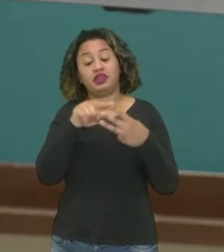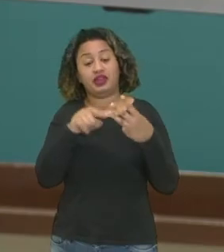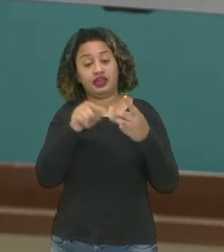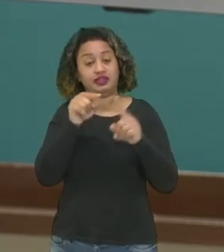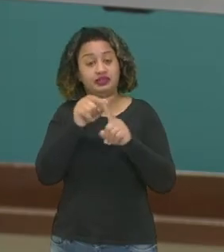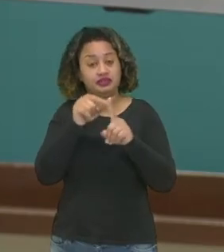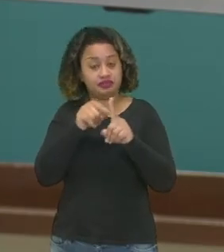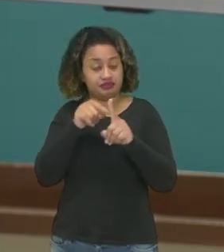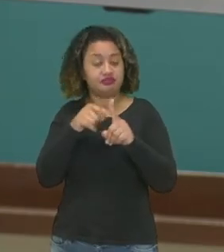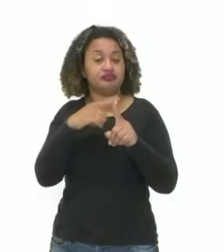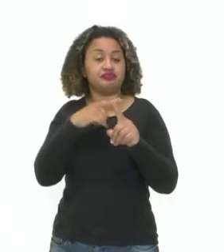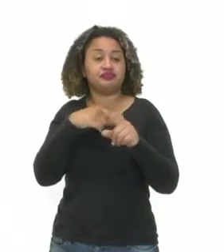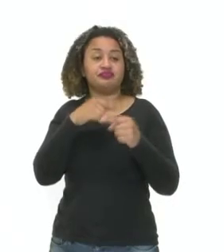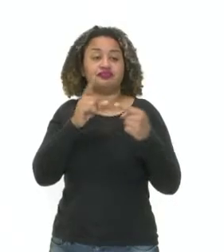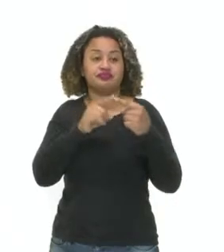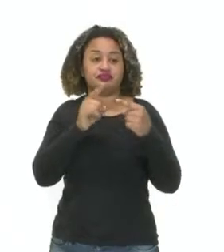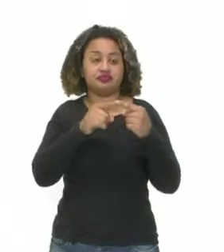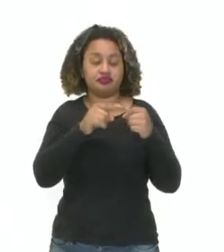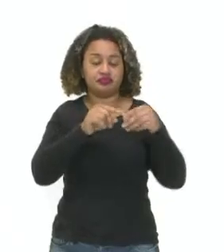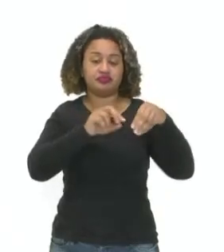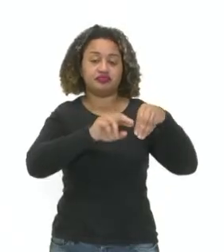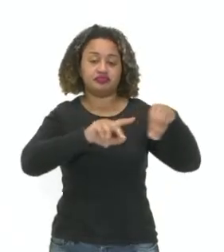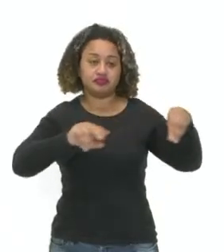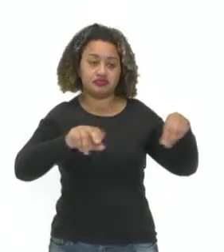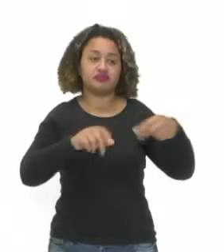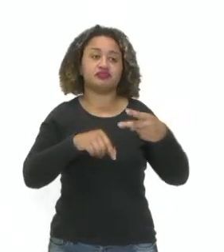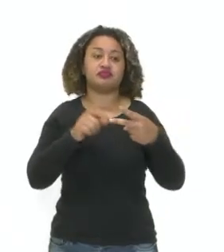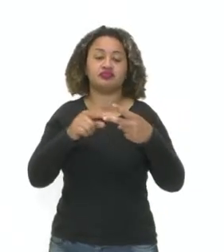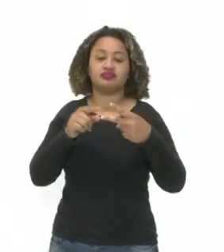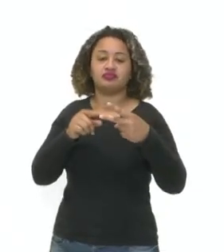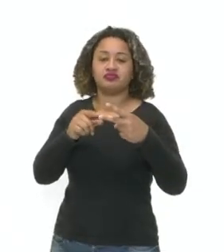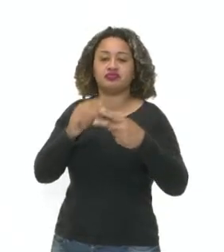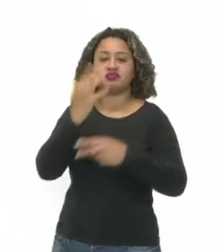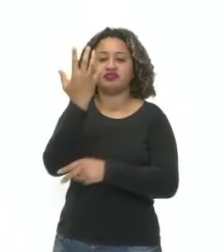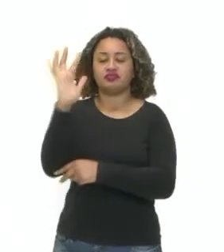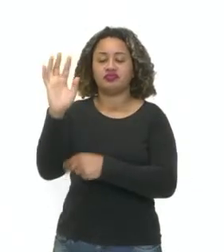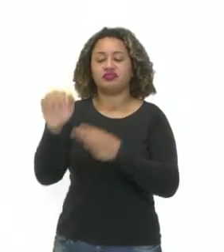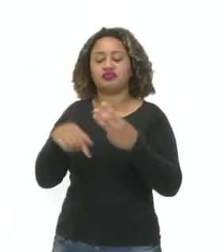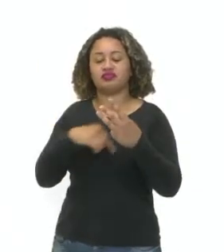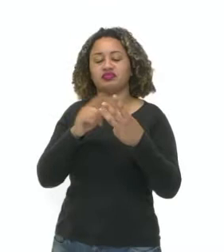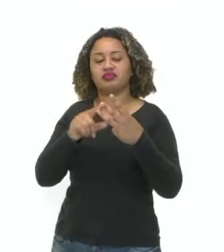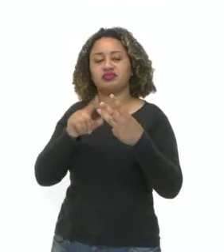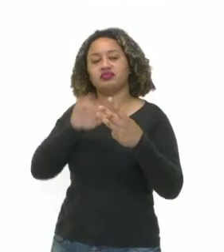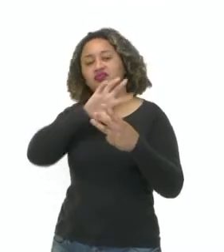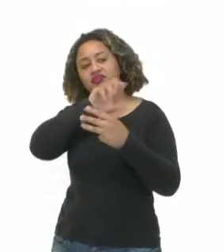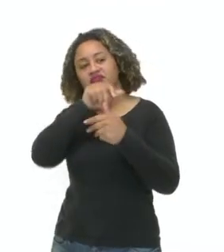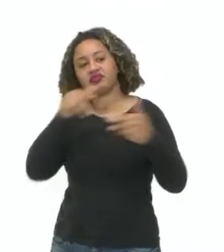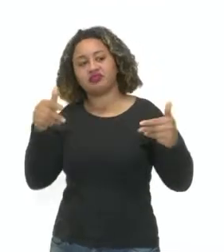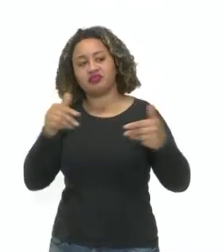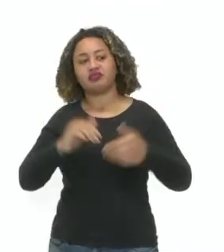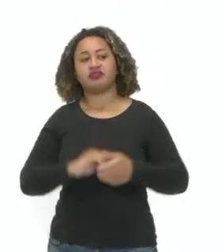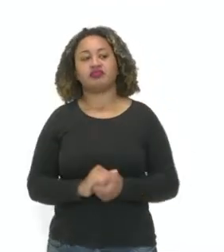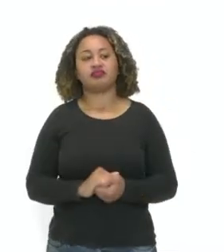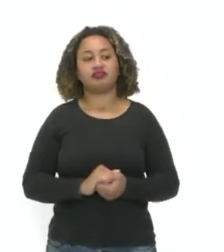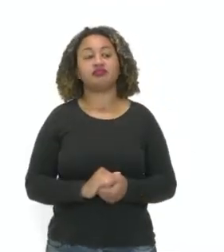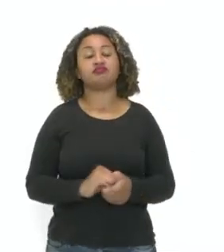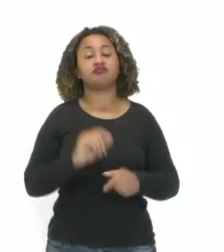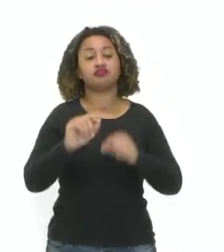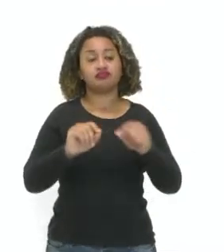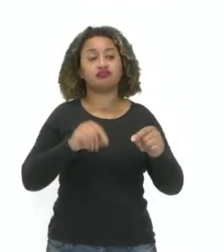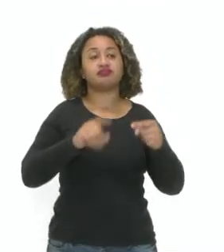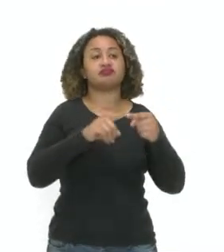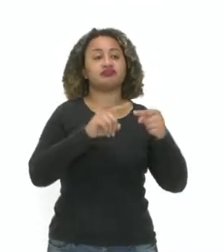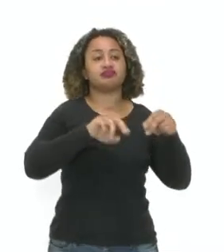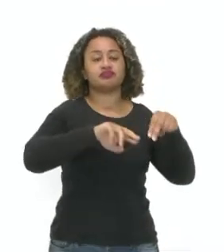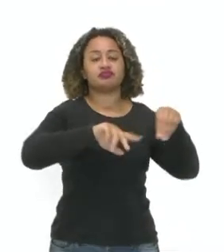de extrativismo. Olha lá, ó, extrativismo mineral, vegetal e extrativismo animal. No extrativismo mineral